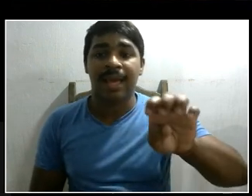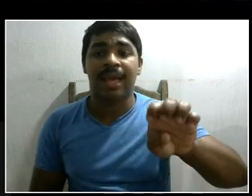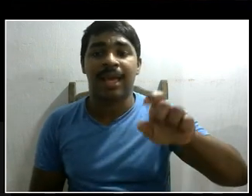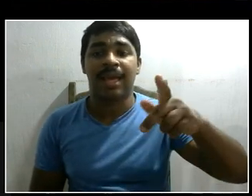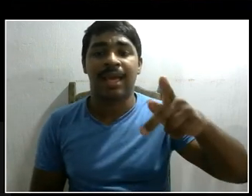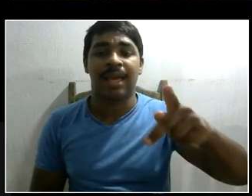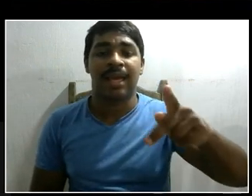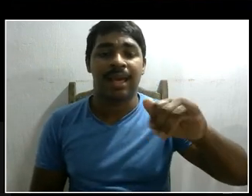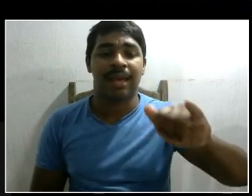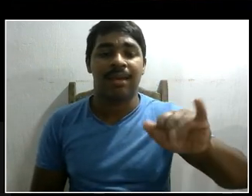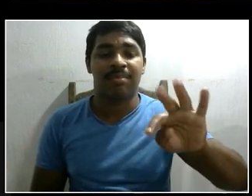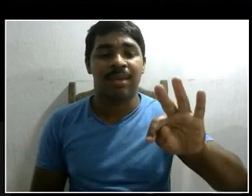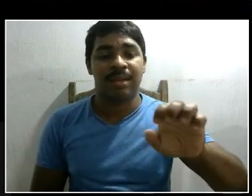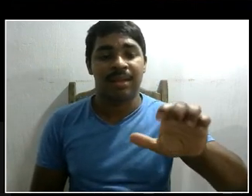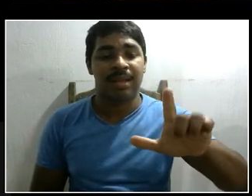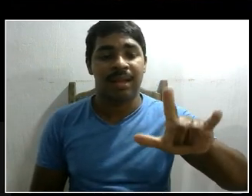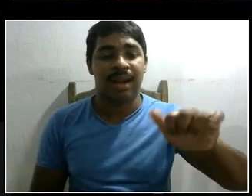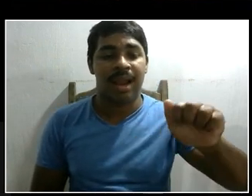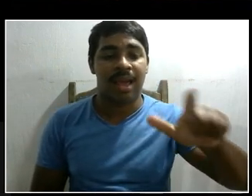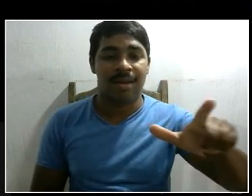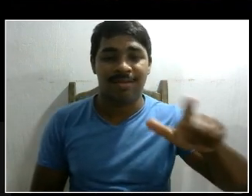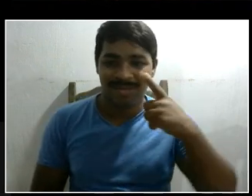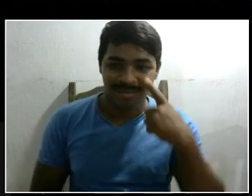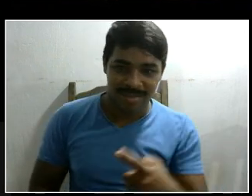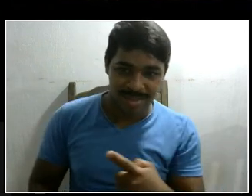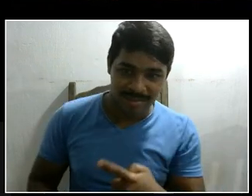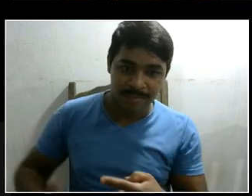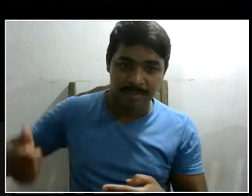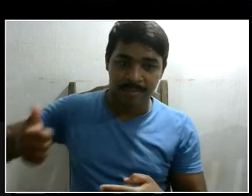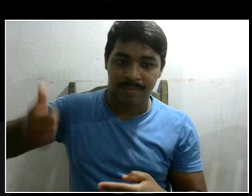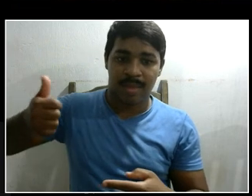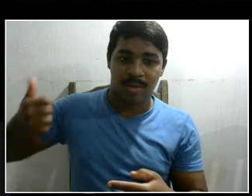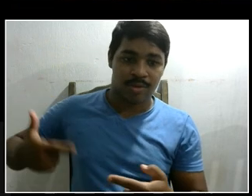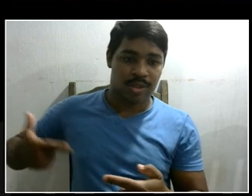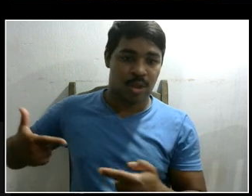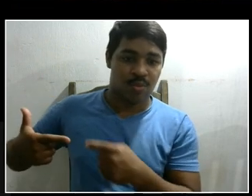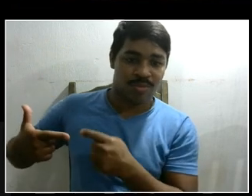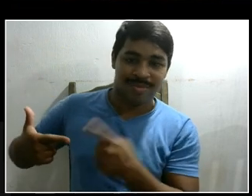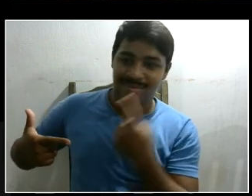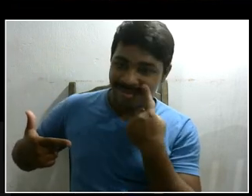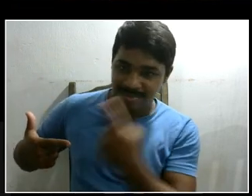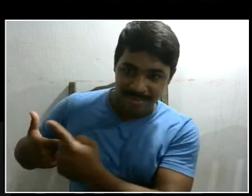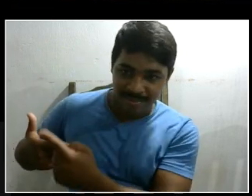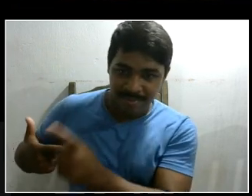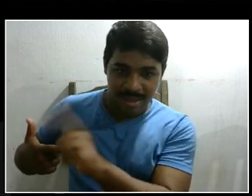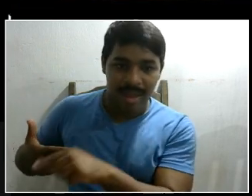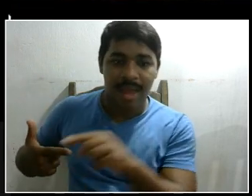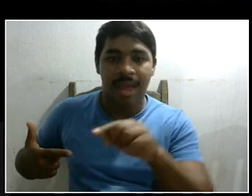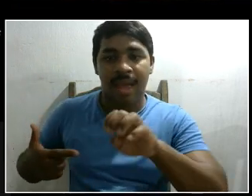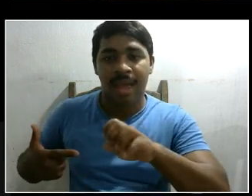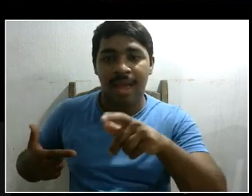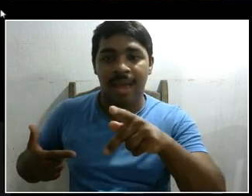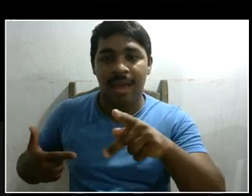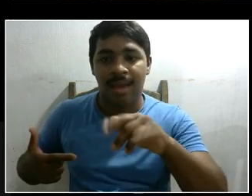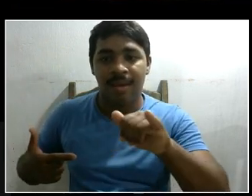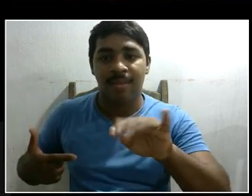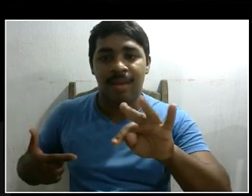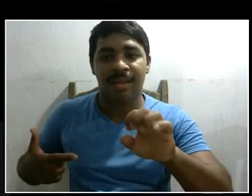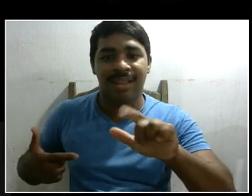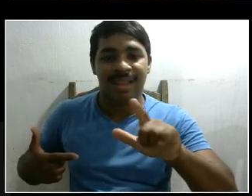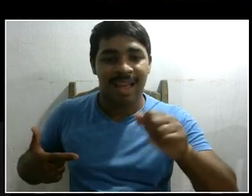e um tecido que forma também as glândulas. Então, nós temos tecido epitelial na nossa pele, temos também alguns órgãos internos, como vocês